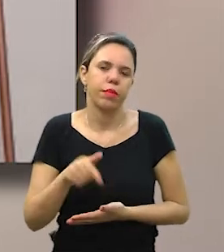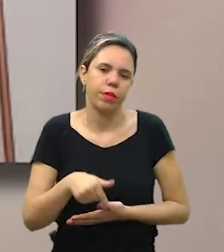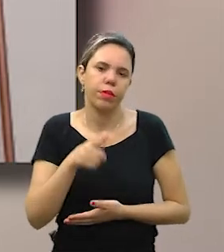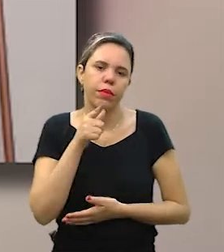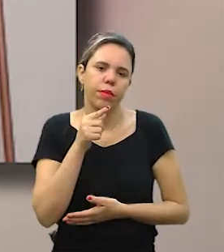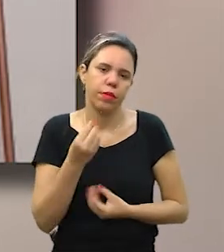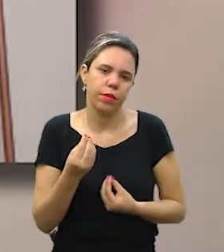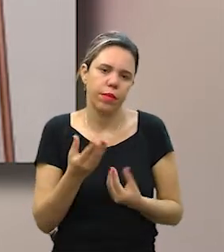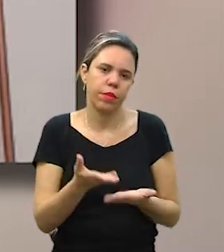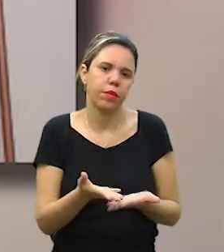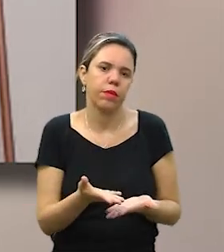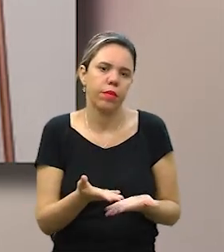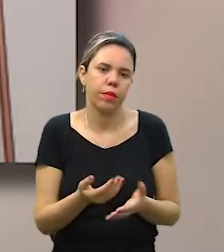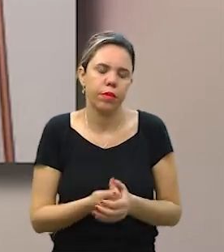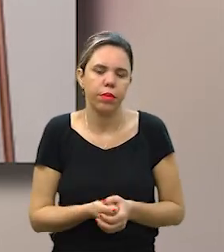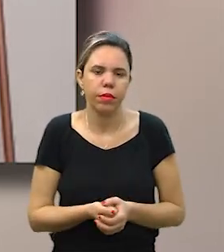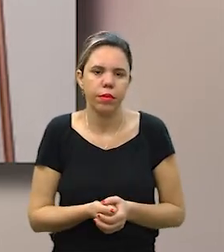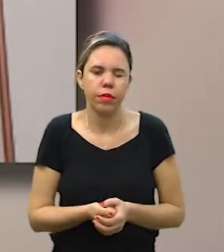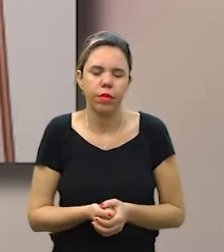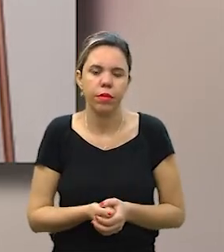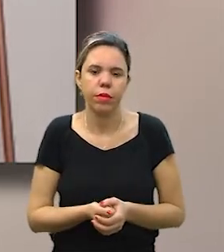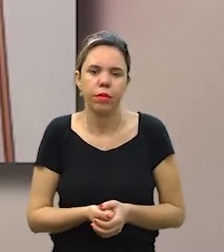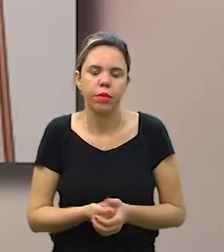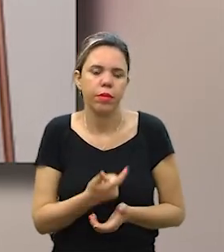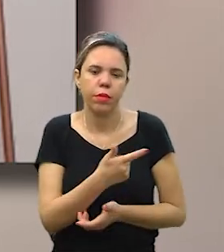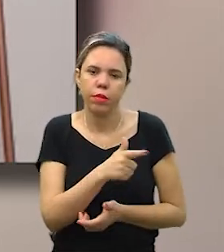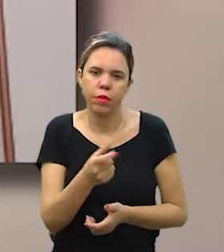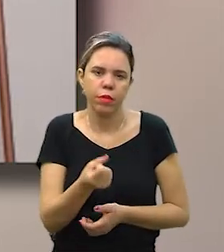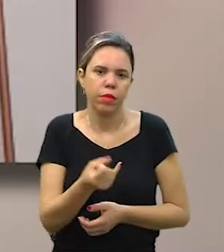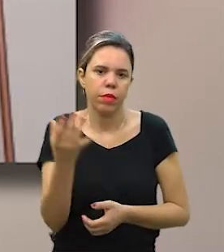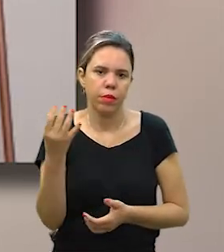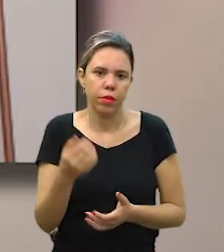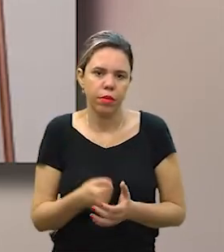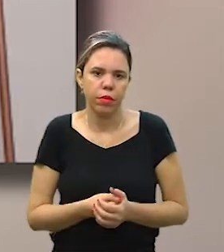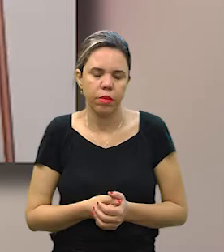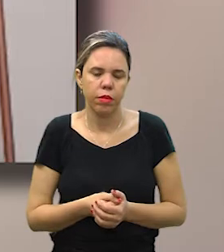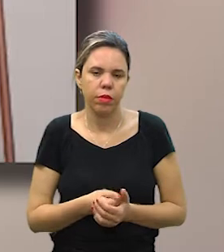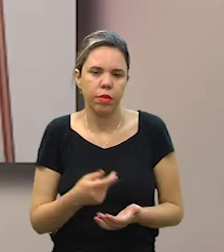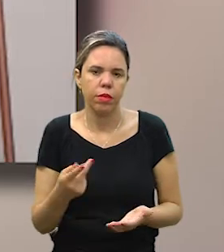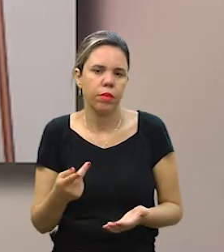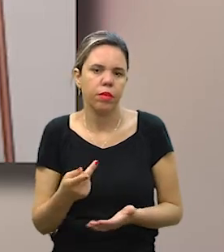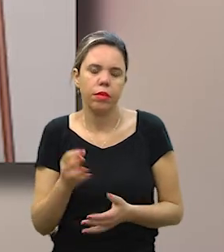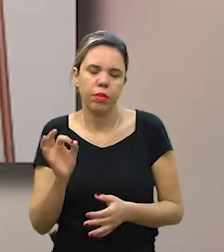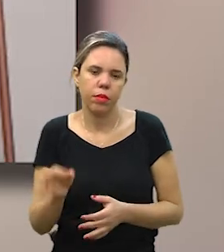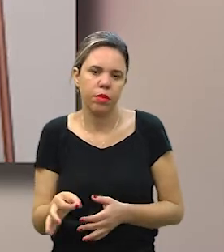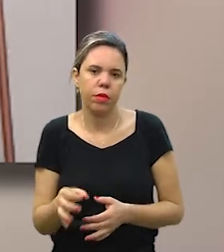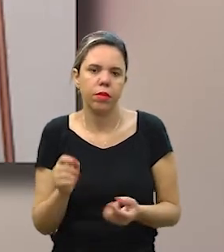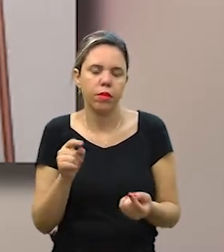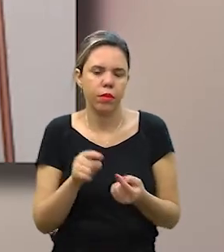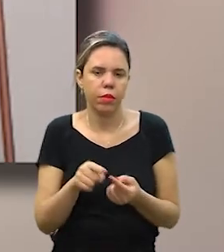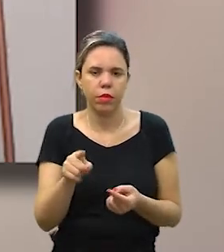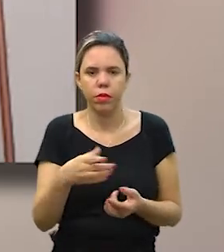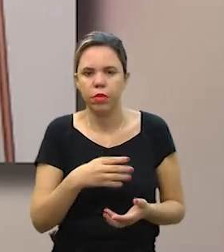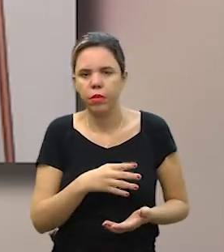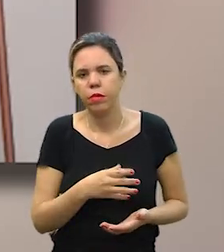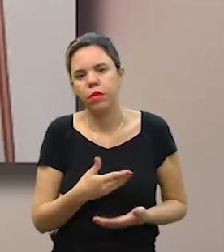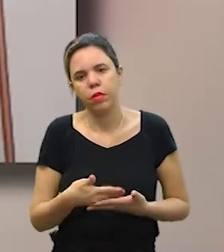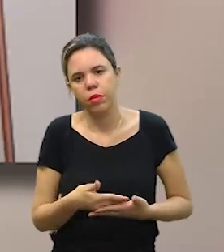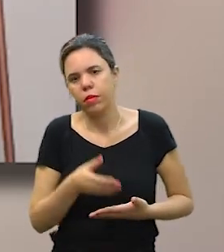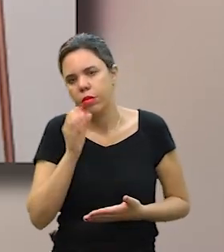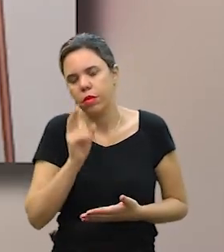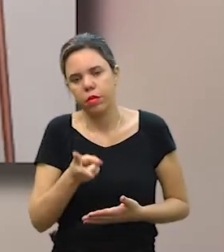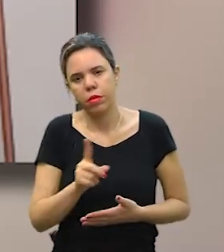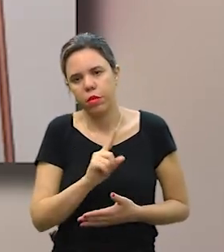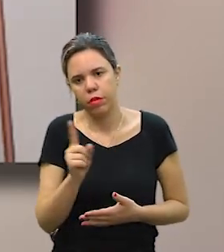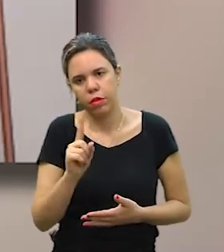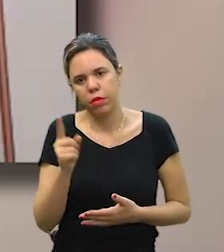bebê é a água. Então, não existe uma quantidade correta ou ideal que o seu bebê tem que